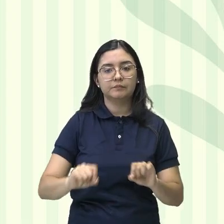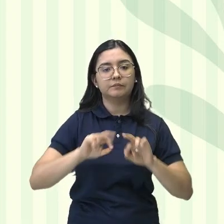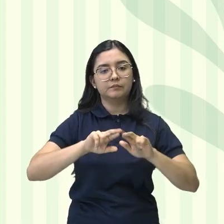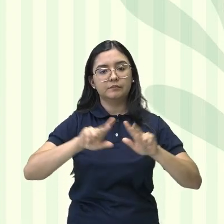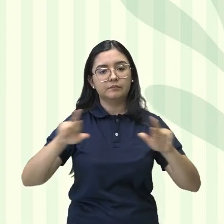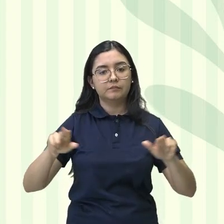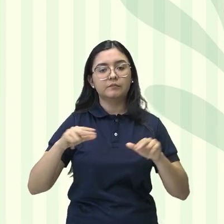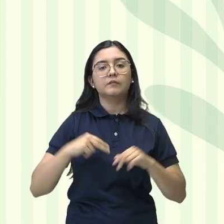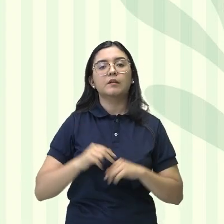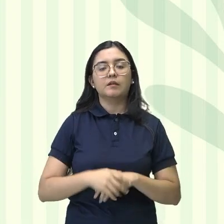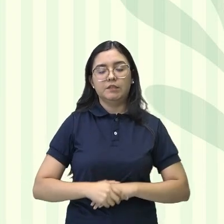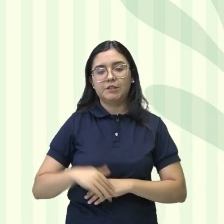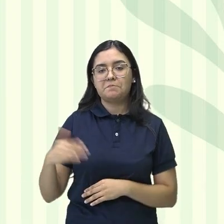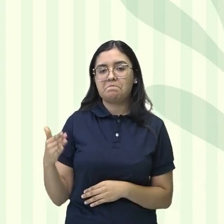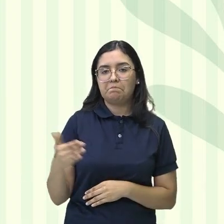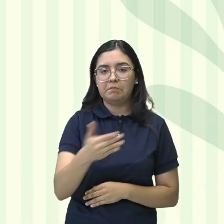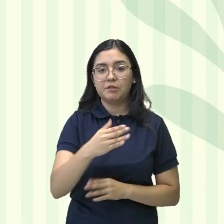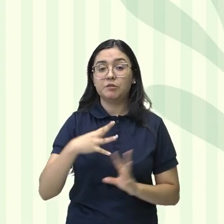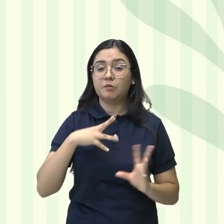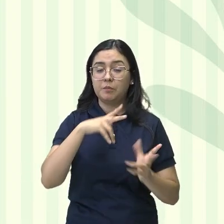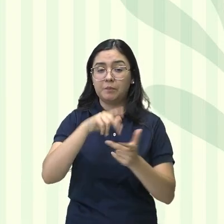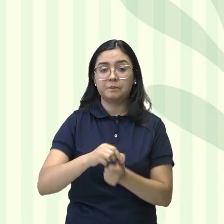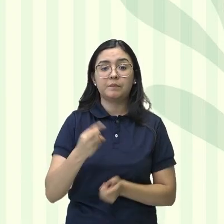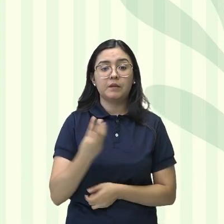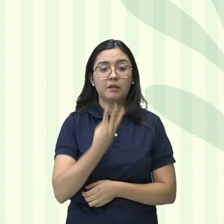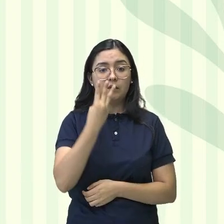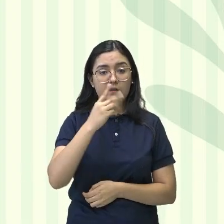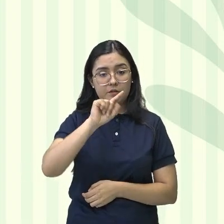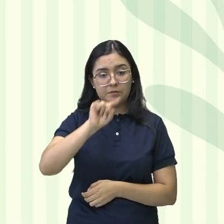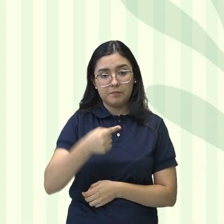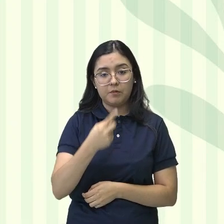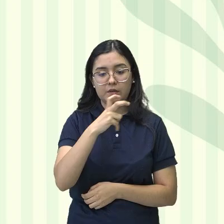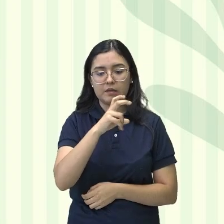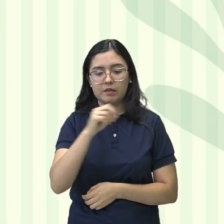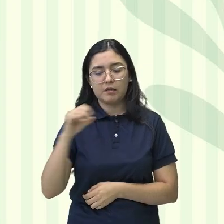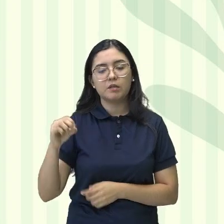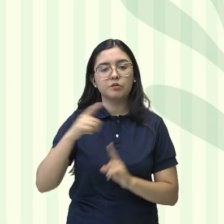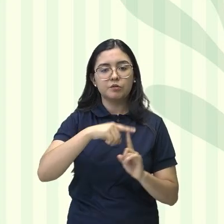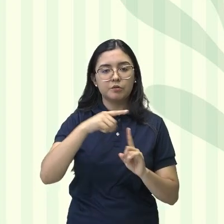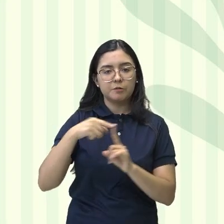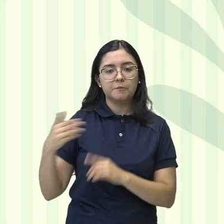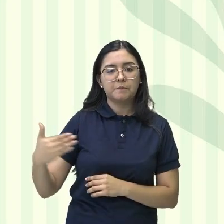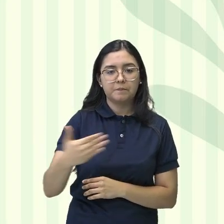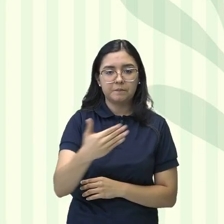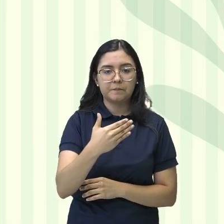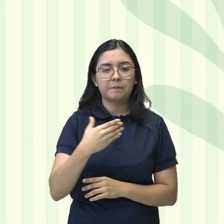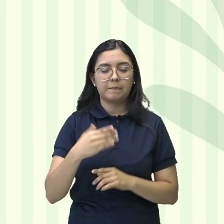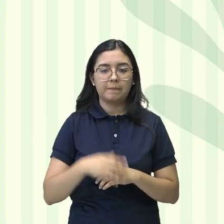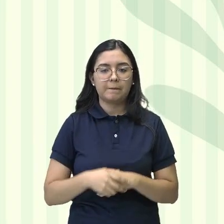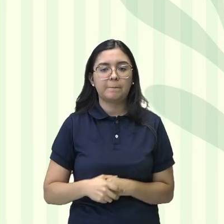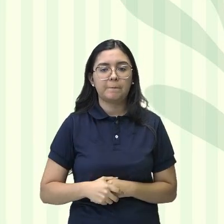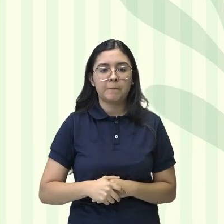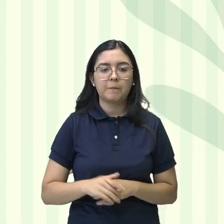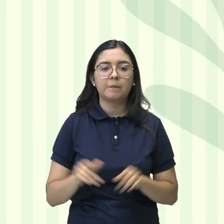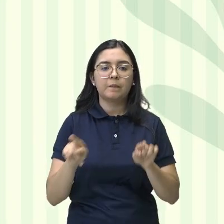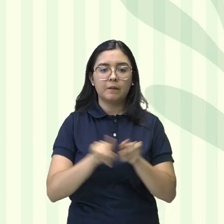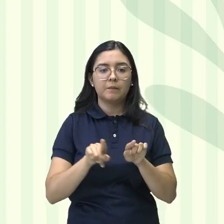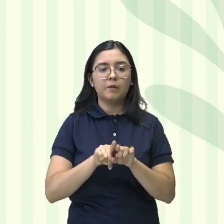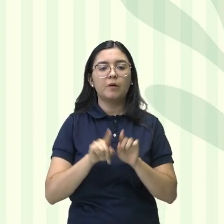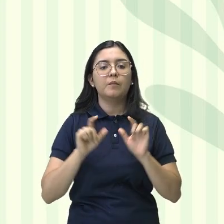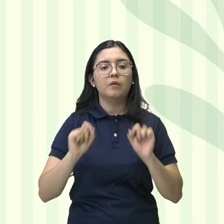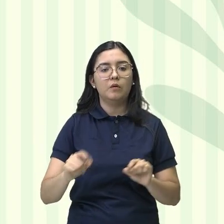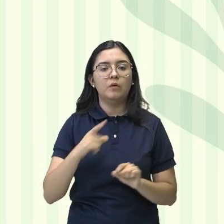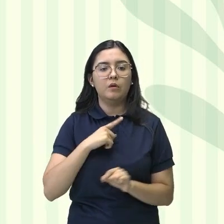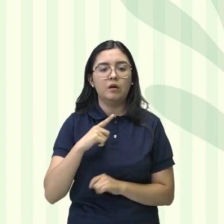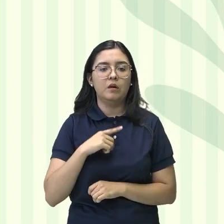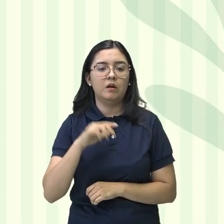de peixes do mundo, mais de 3.500 espécies, a fauna mais rica do mundo para o grupo dos anfíbios. Então,